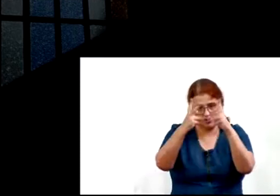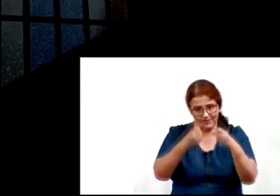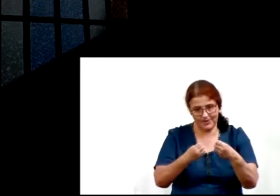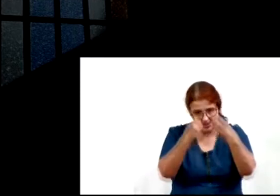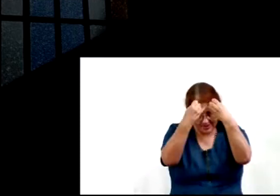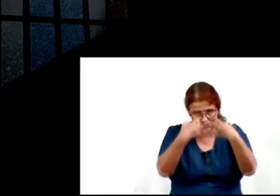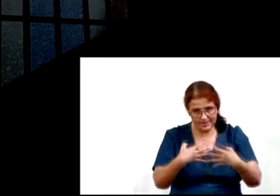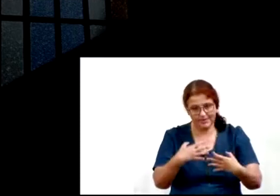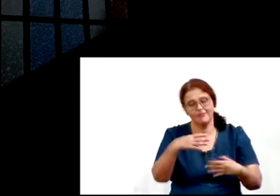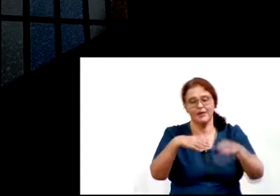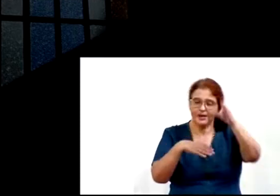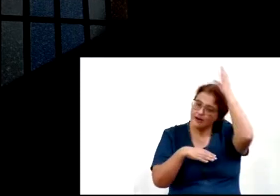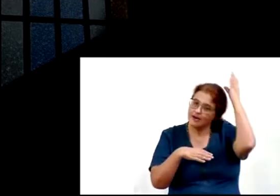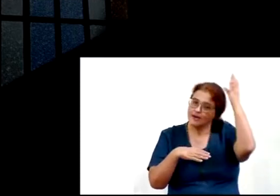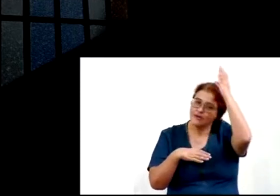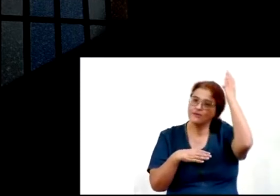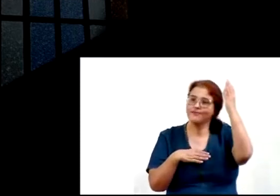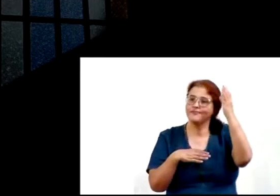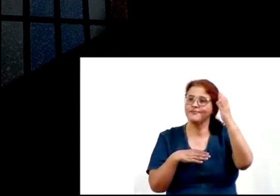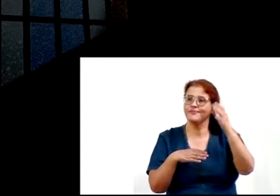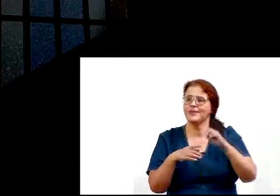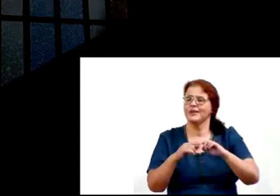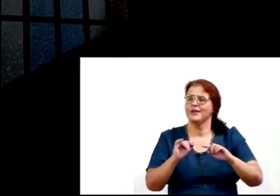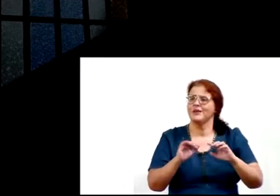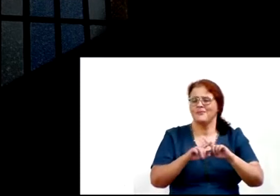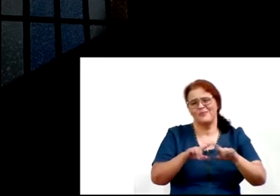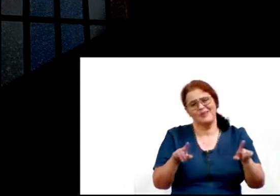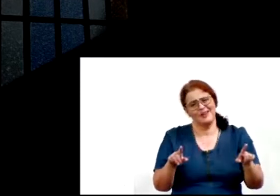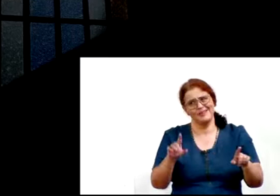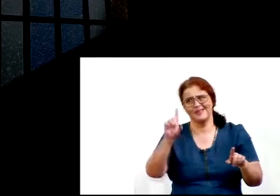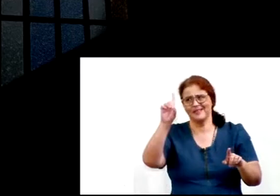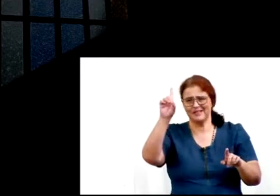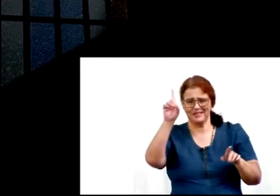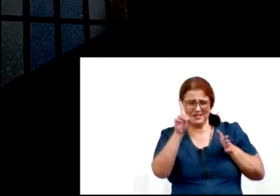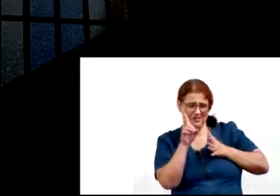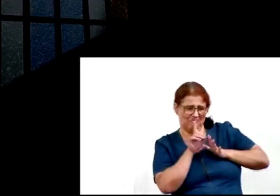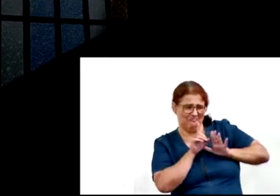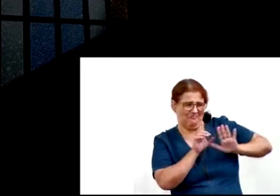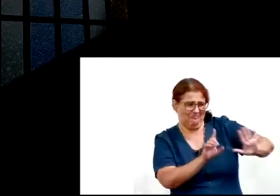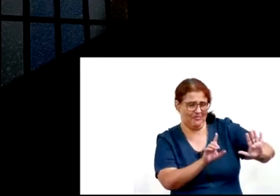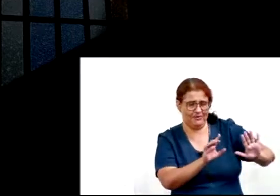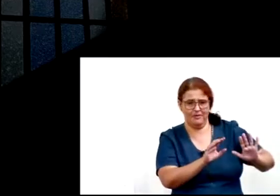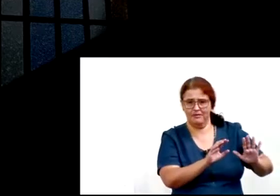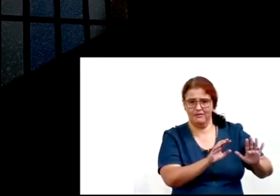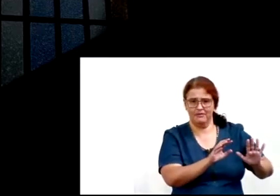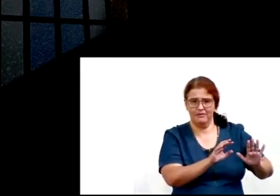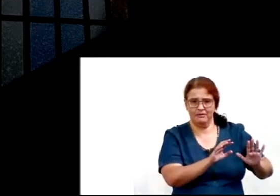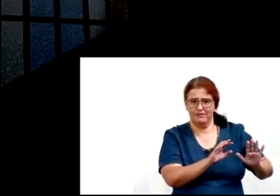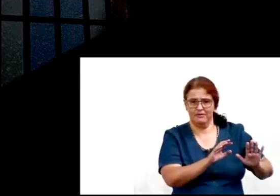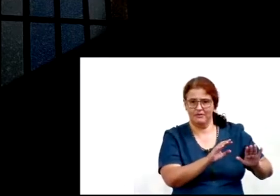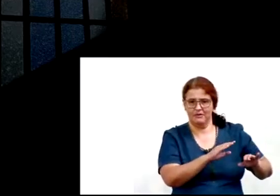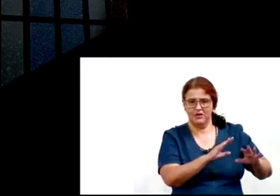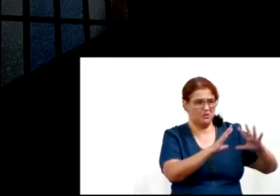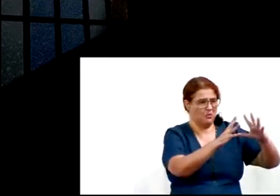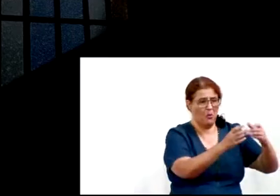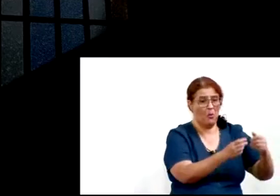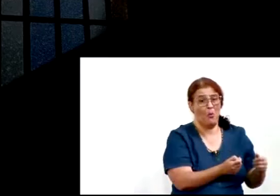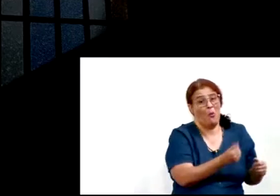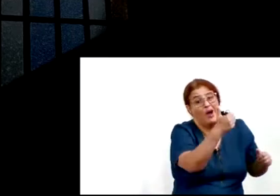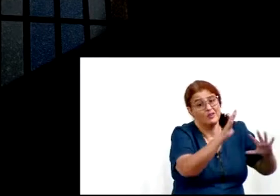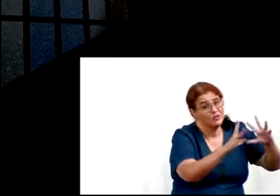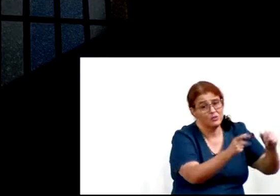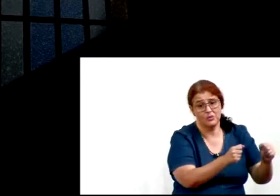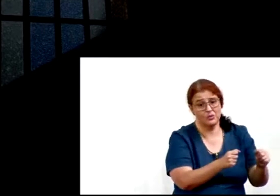Entretanto, Deus não se agradou da maioria deles, razão por que ficaram prostrados